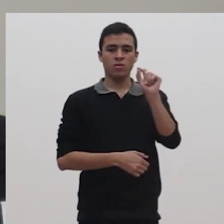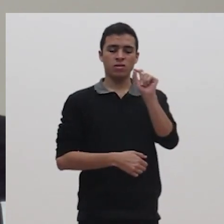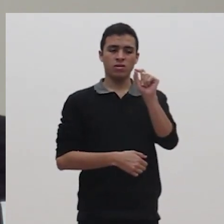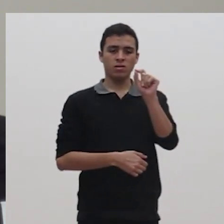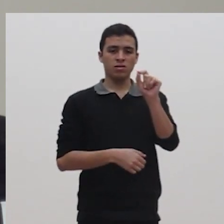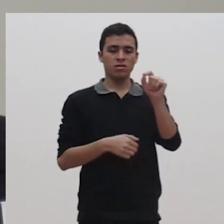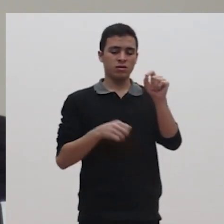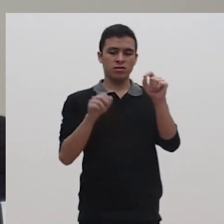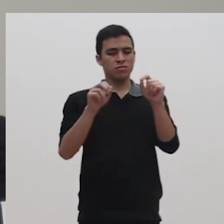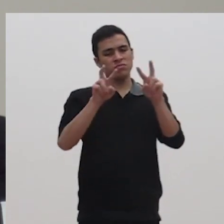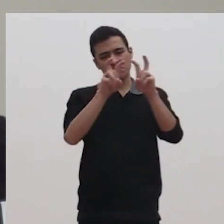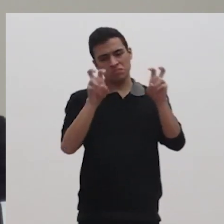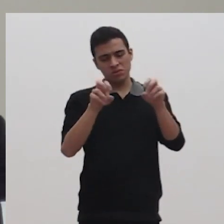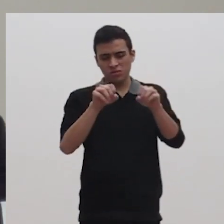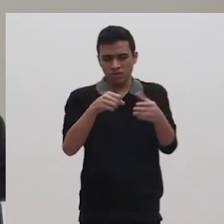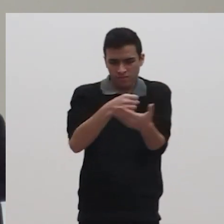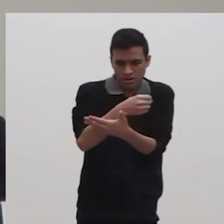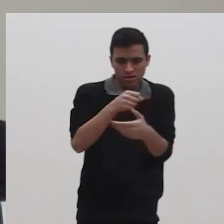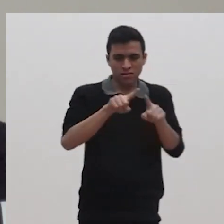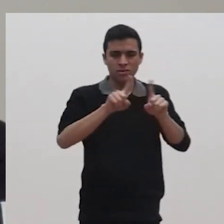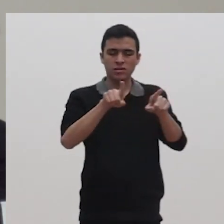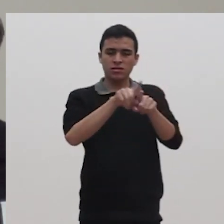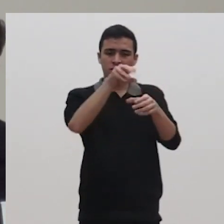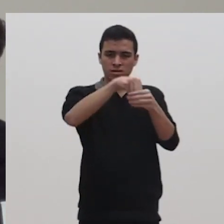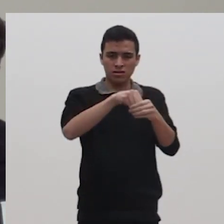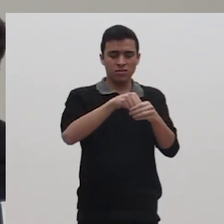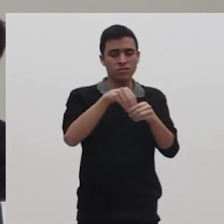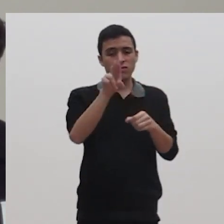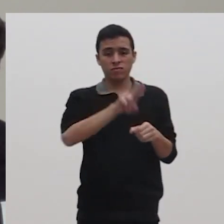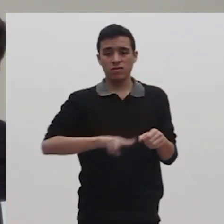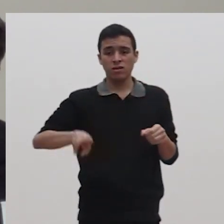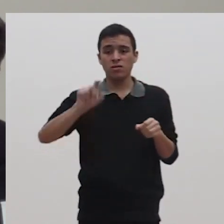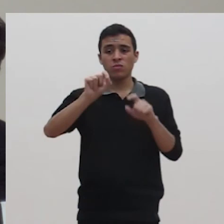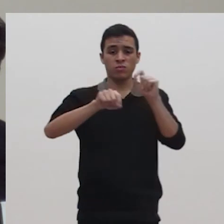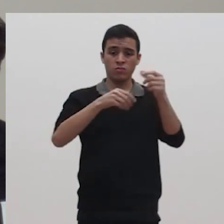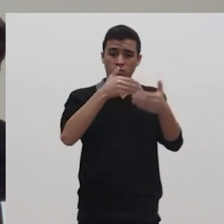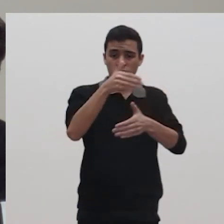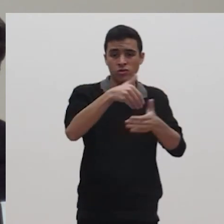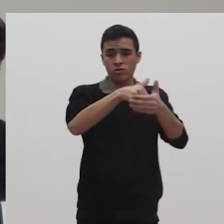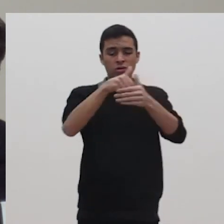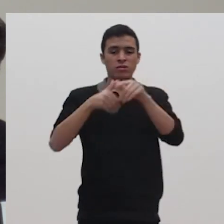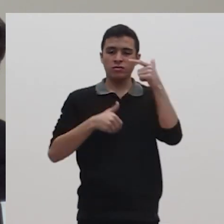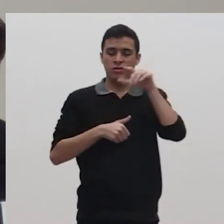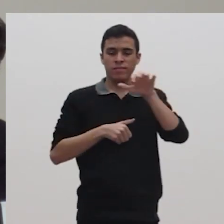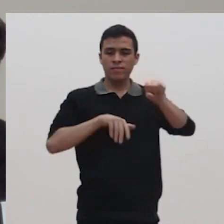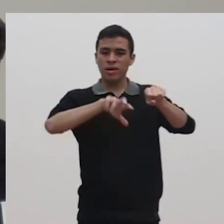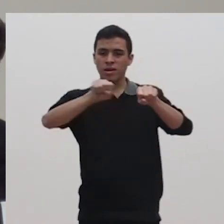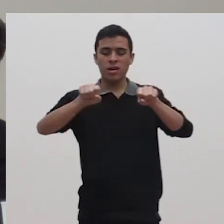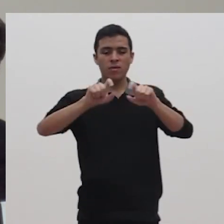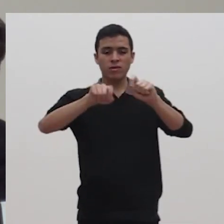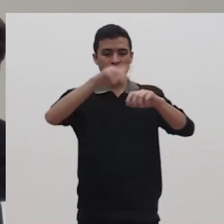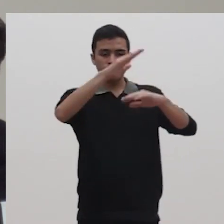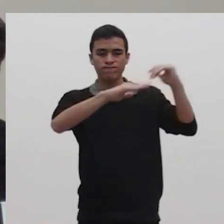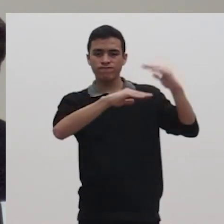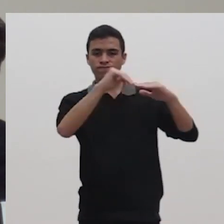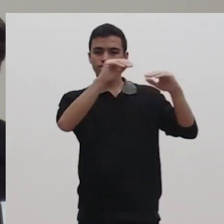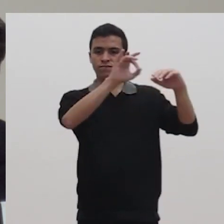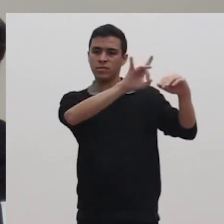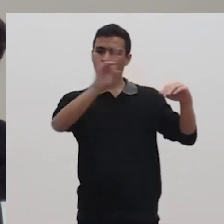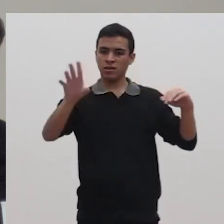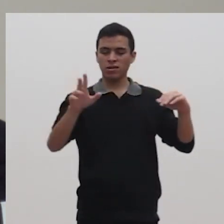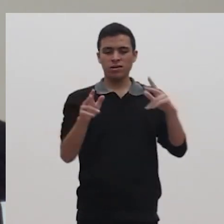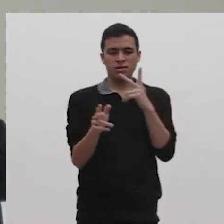na educação básica, mas também na universidade, de que os processos eleitorais não conseguem captar mérito. Então, há